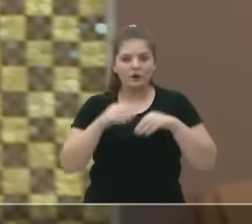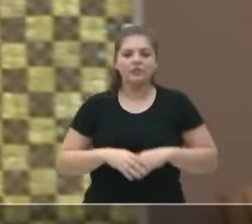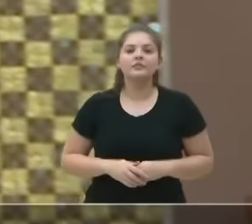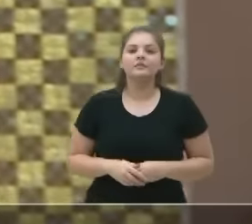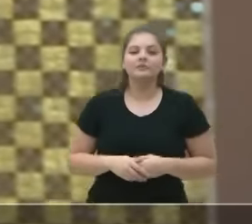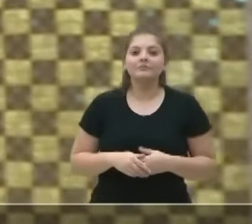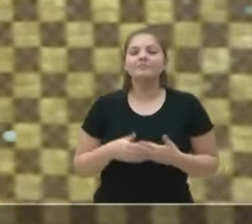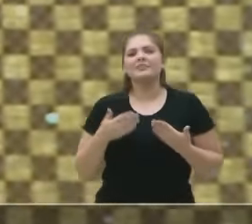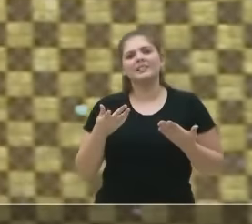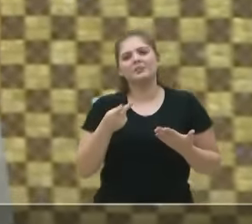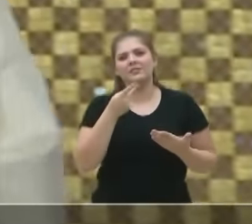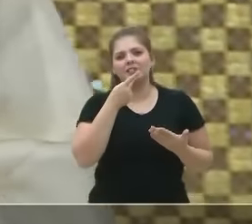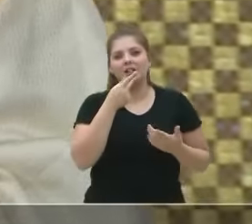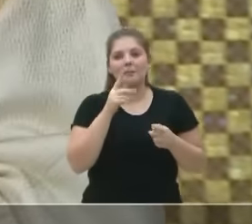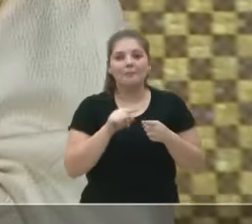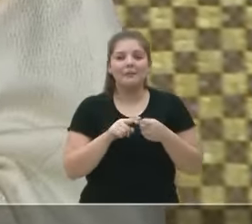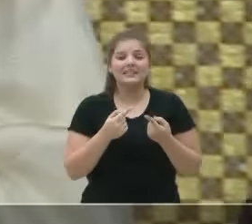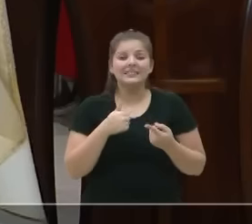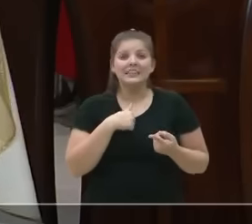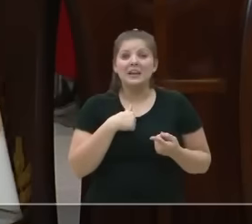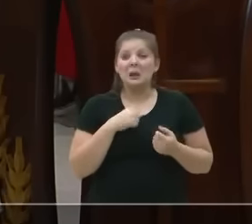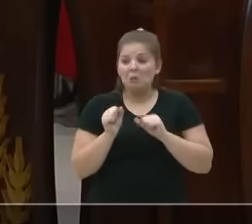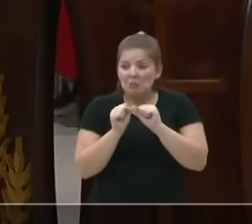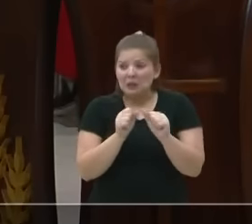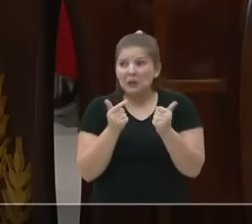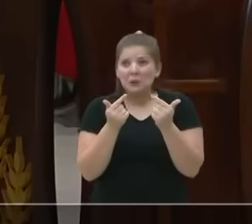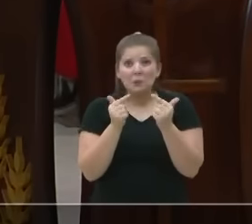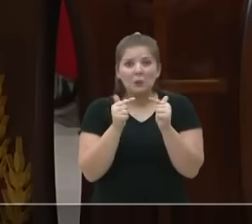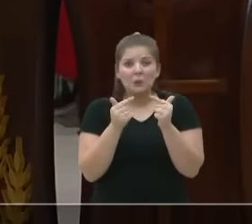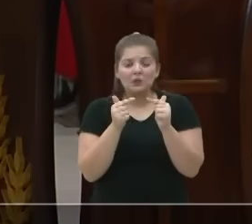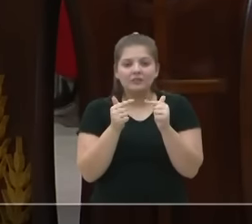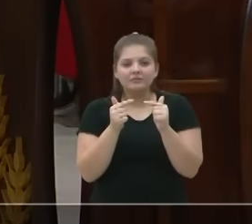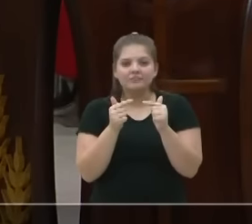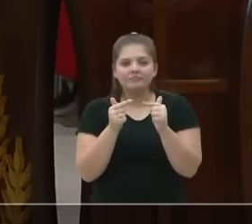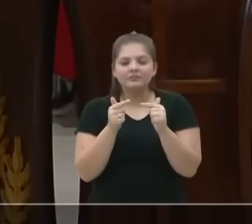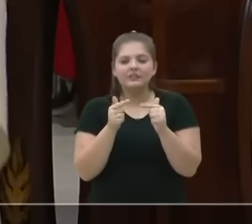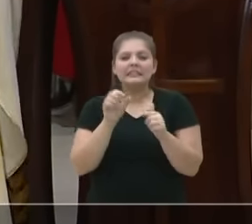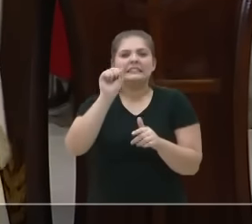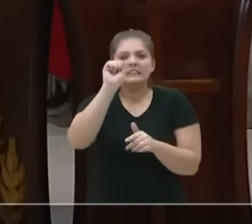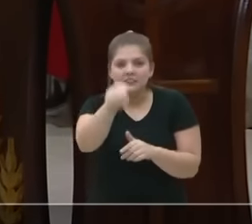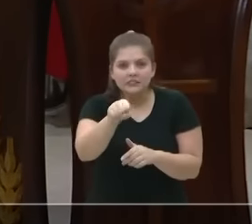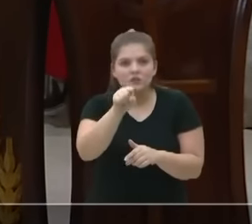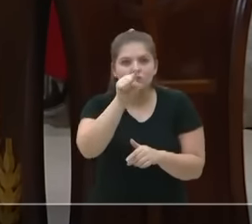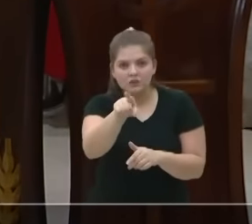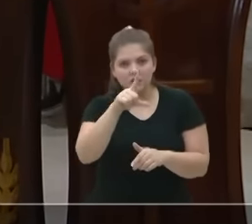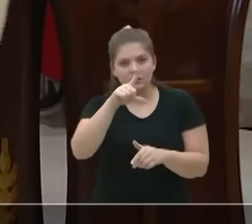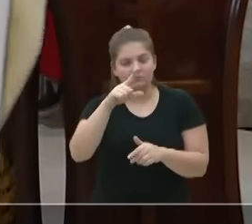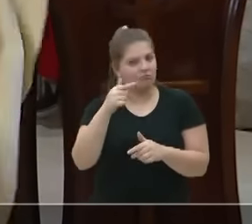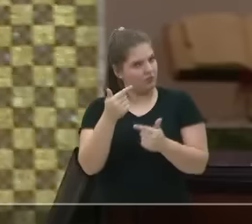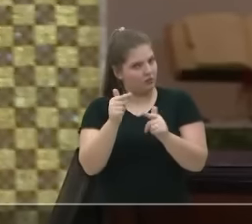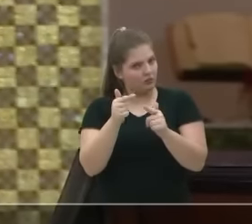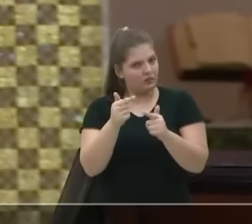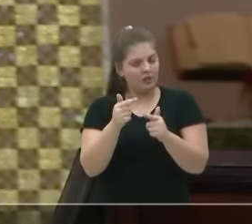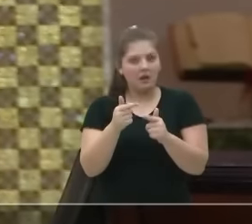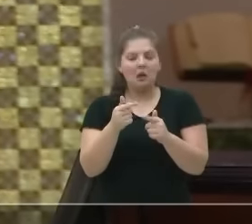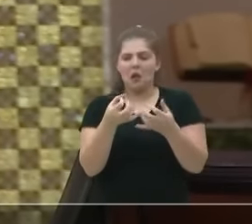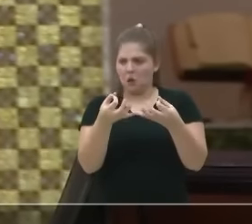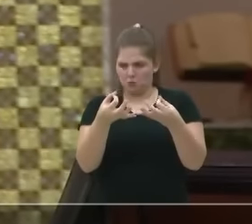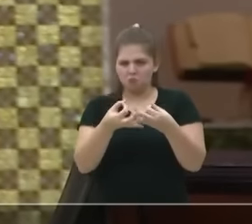não me venha dizer, mas eu não tenho esse poder. Sim, você não tem,